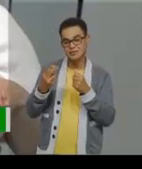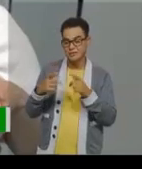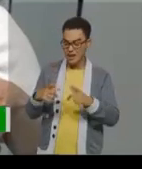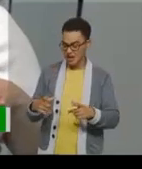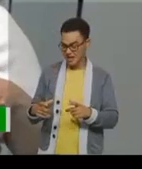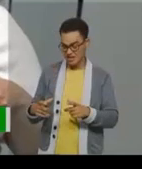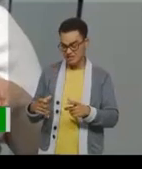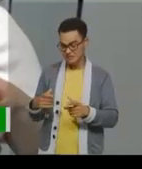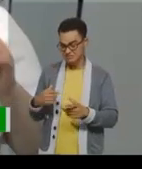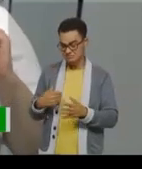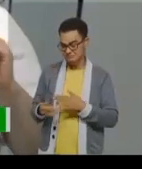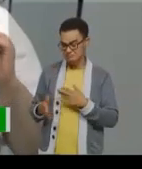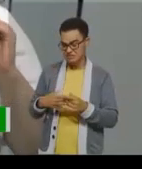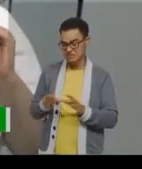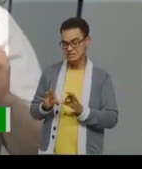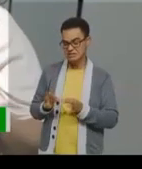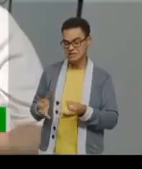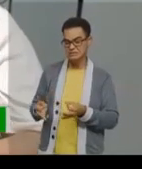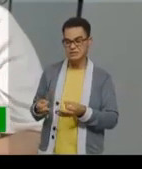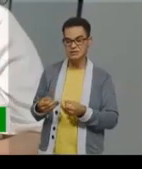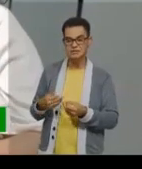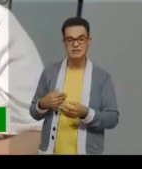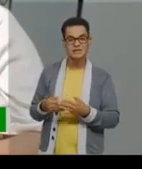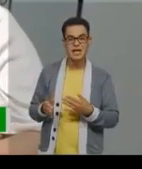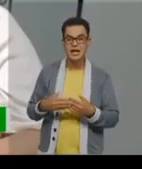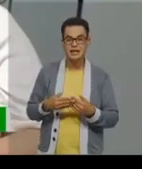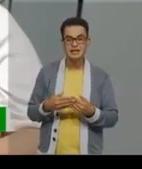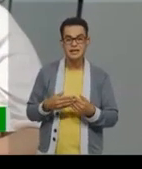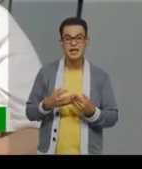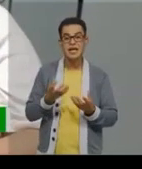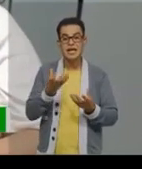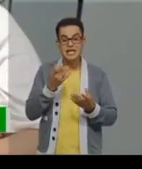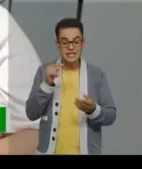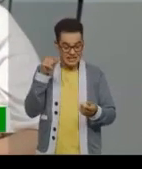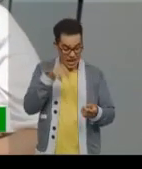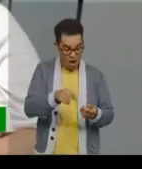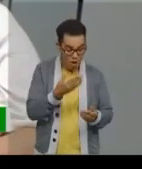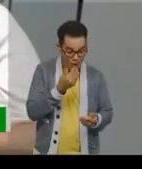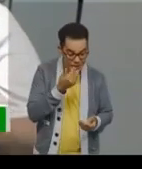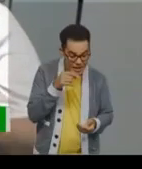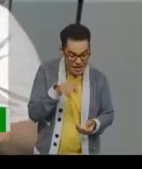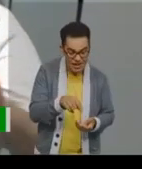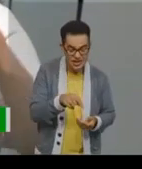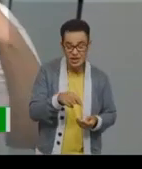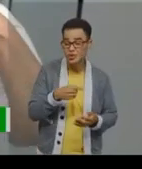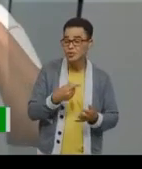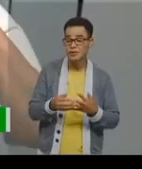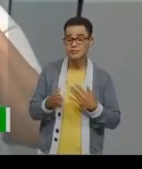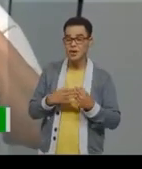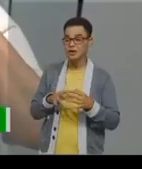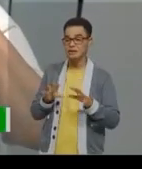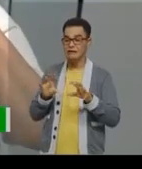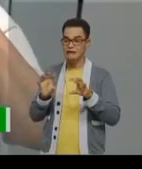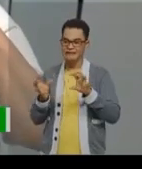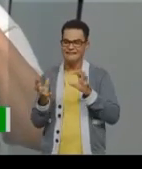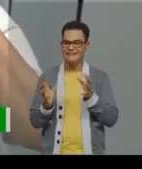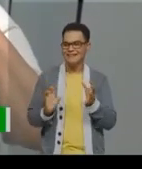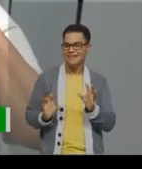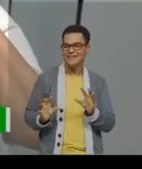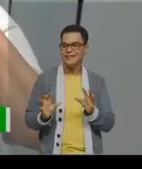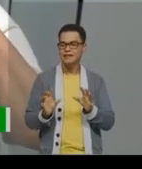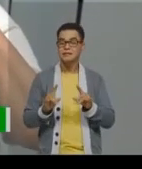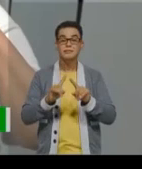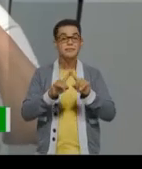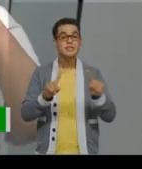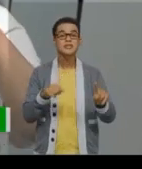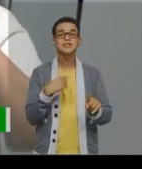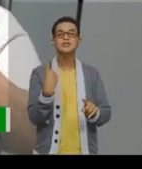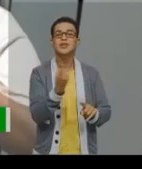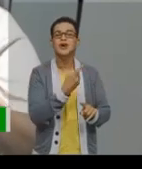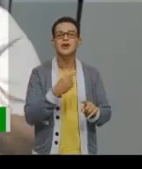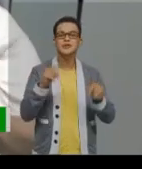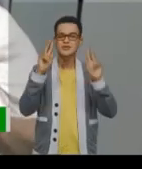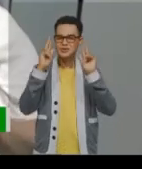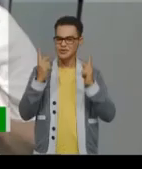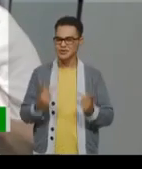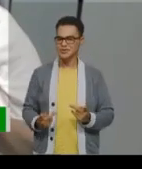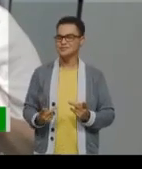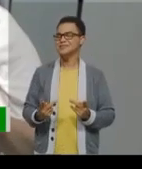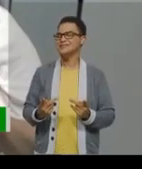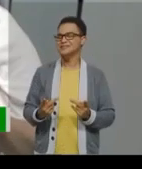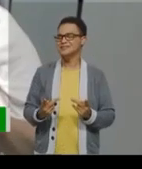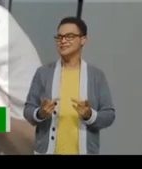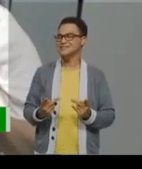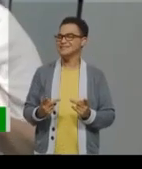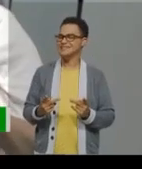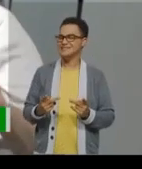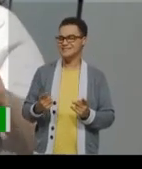Não vai fazer diferença, vai fazer diferença para ele a ração que está ali dentro. Agora, para nós que somos seres humanos, a coisa muda um pouquinho